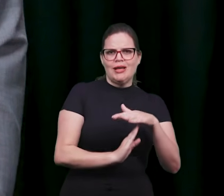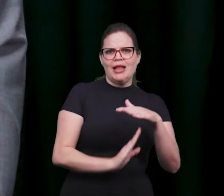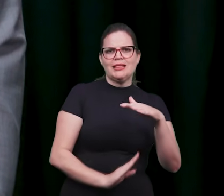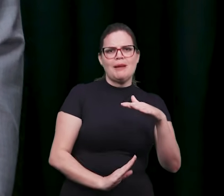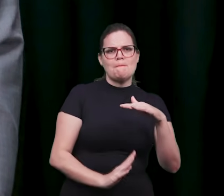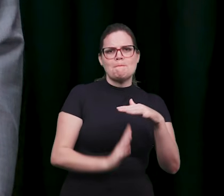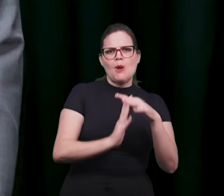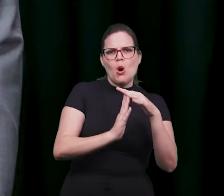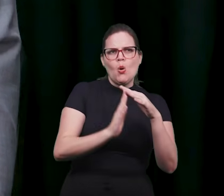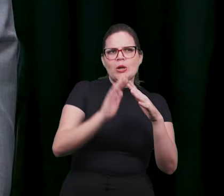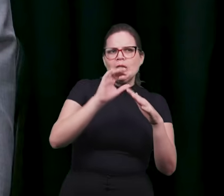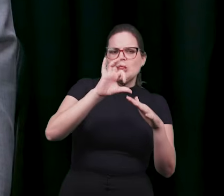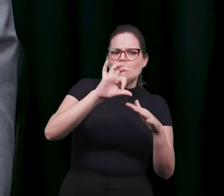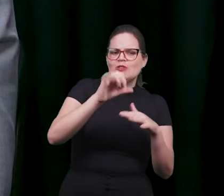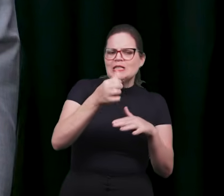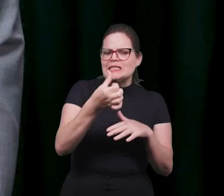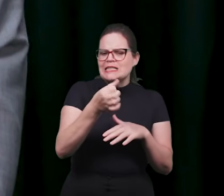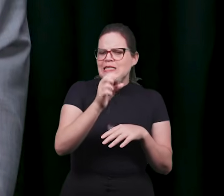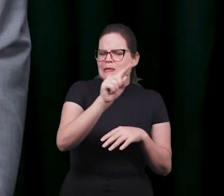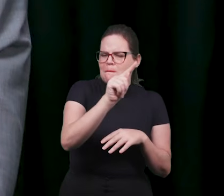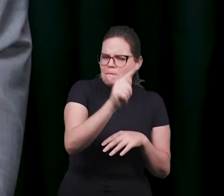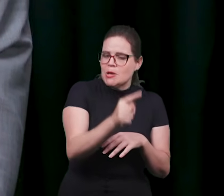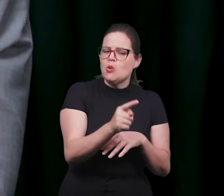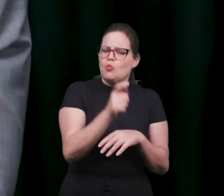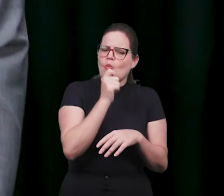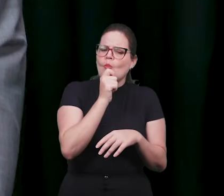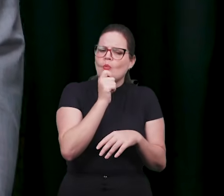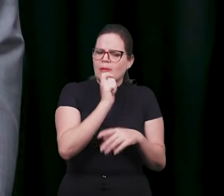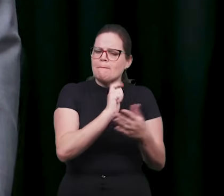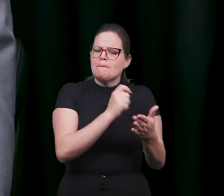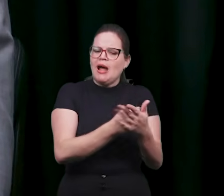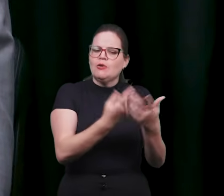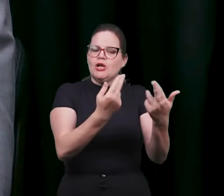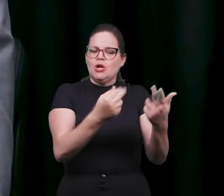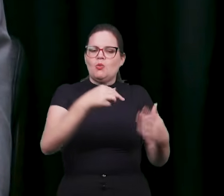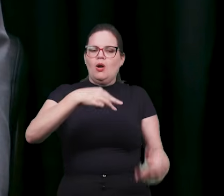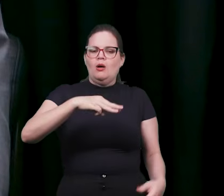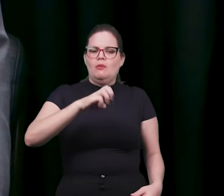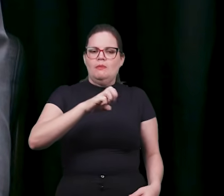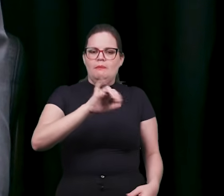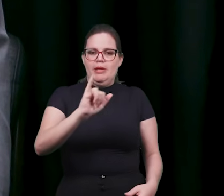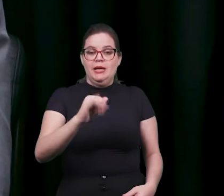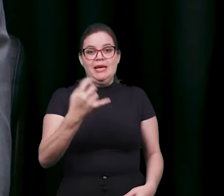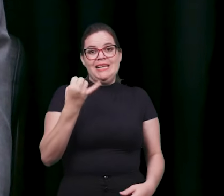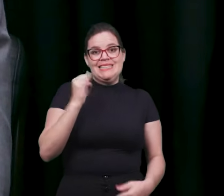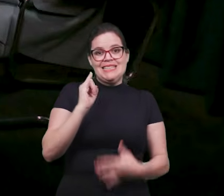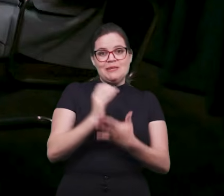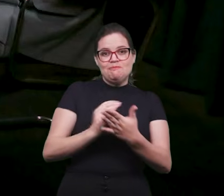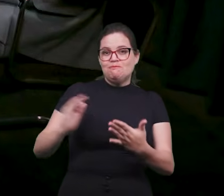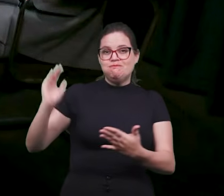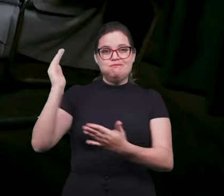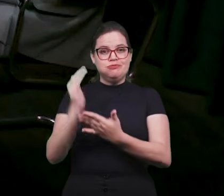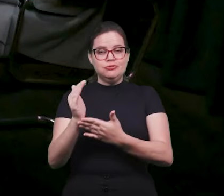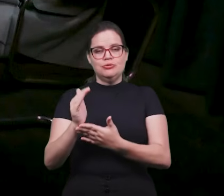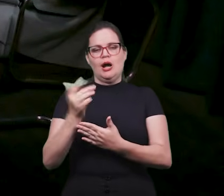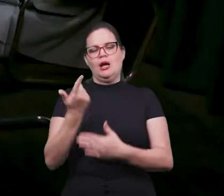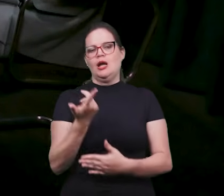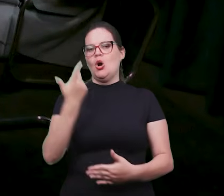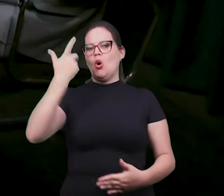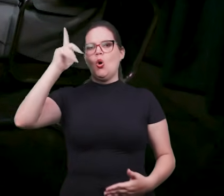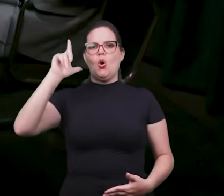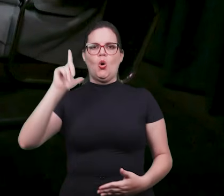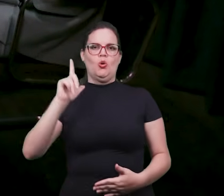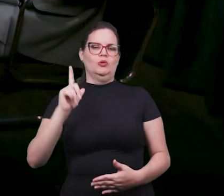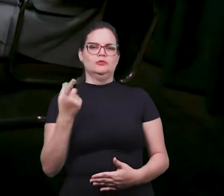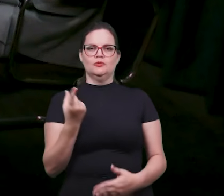esse percentual, esse limite de 20%, eu já vou ser enquadrado numa outra alíquota. Correto. Então, Isaías, veio